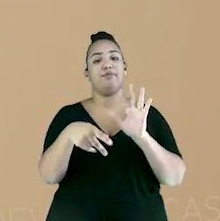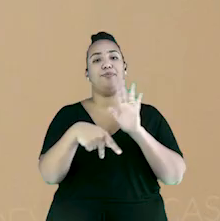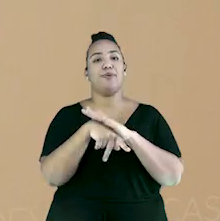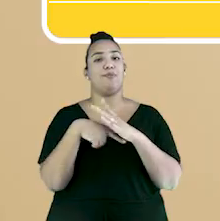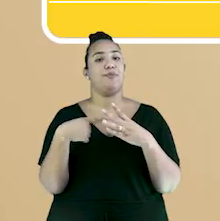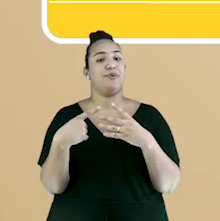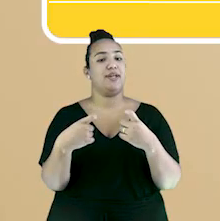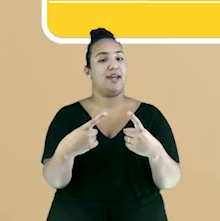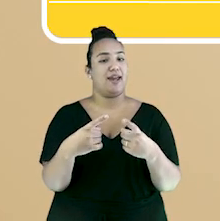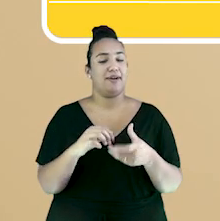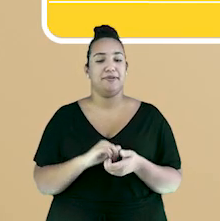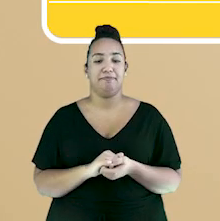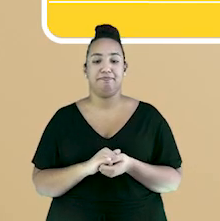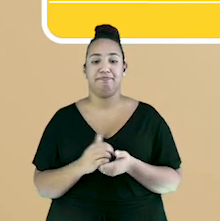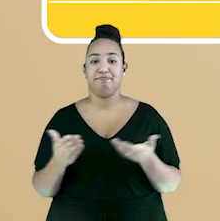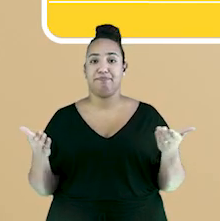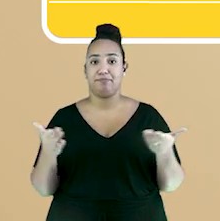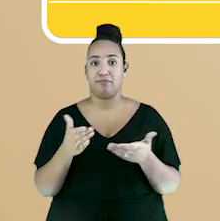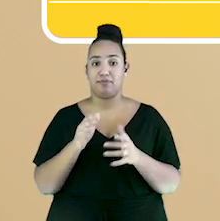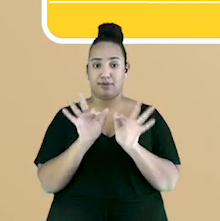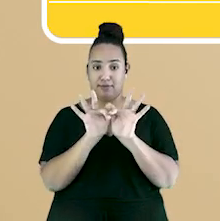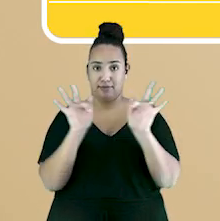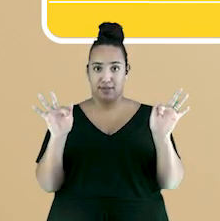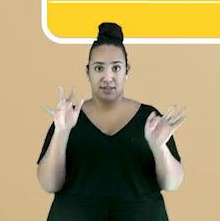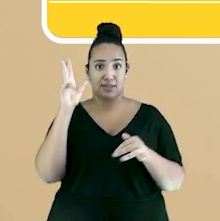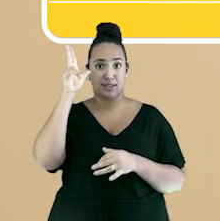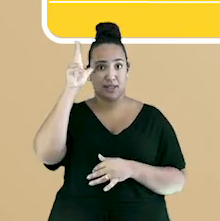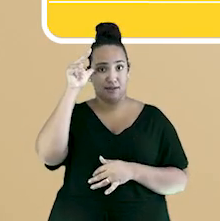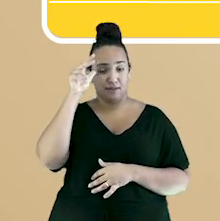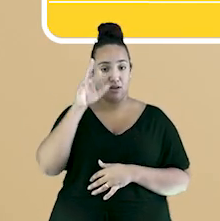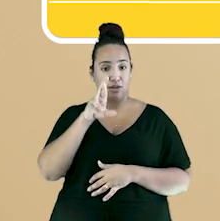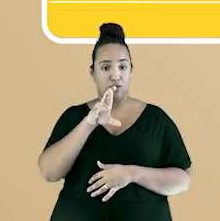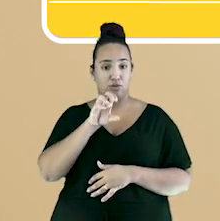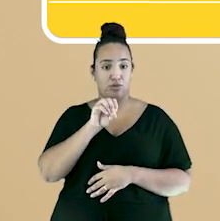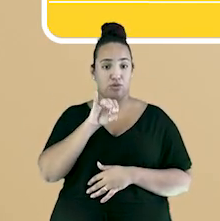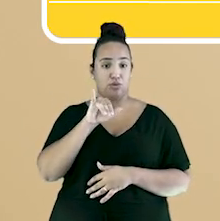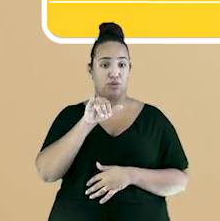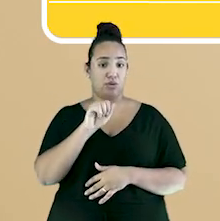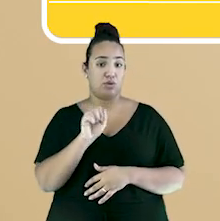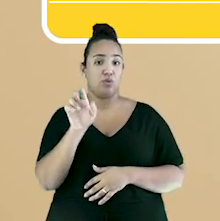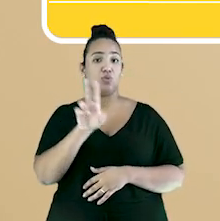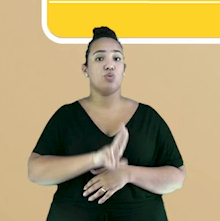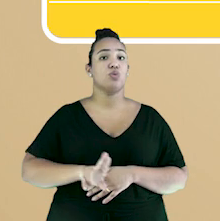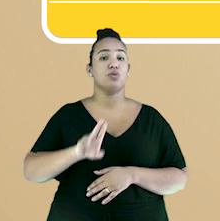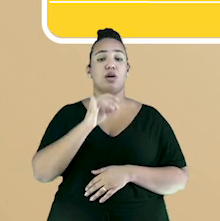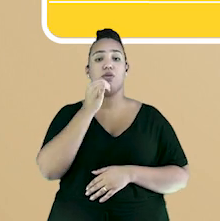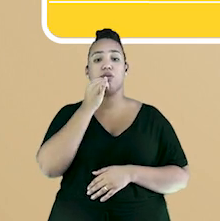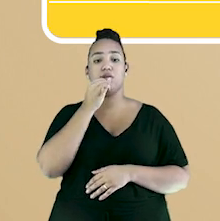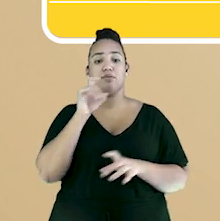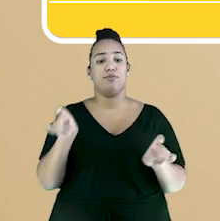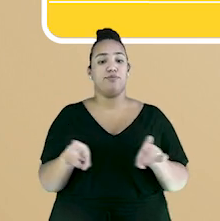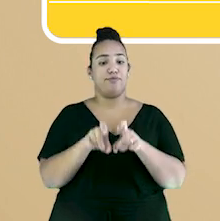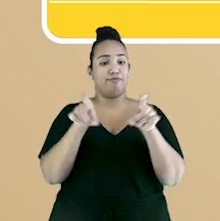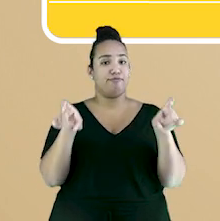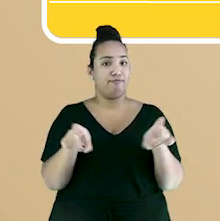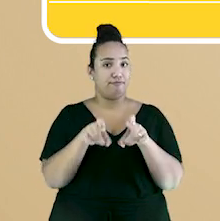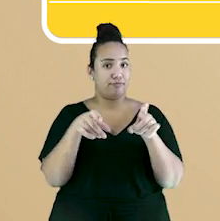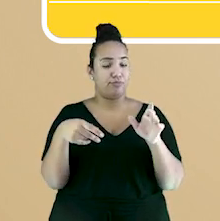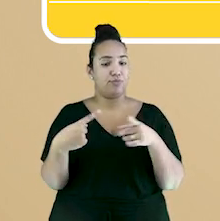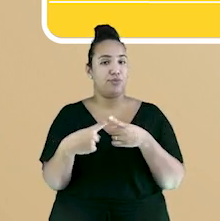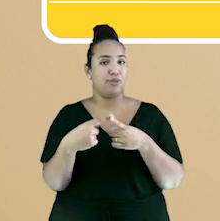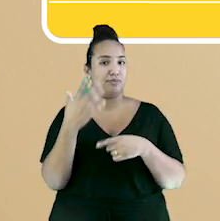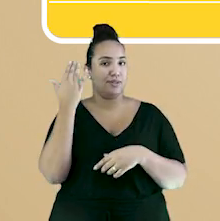guerra. Já a expressão cavalo de Troia é muito utilizada no mundo da informática e faz alusão à grande estátua construída